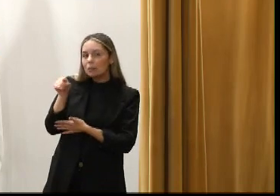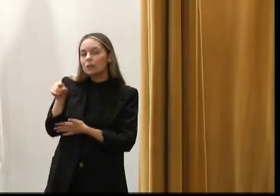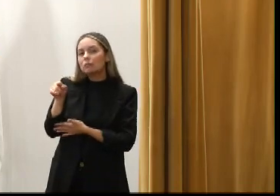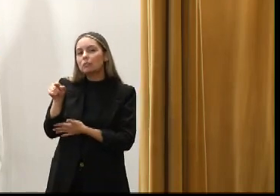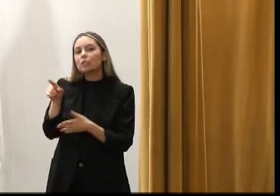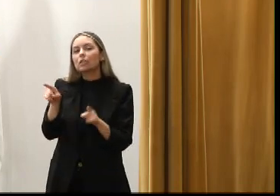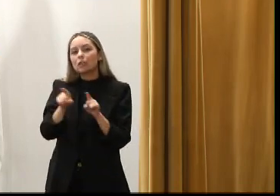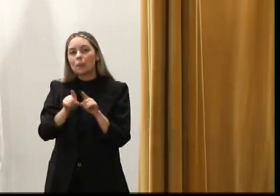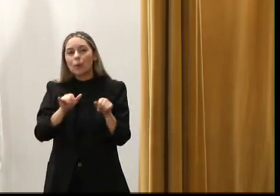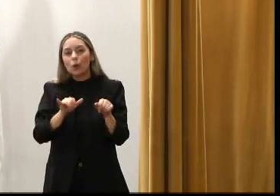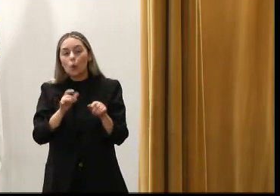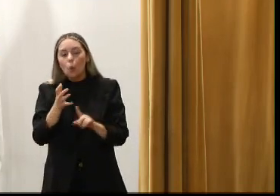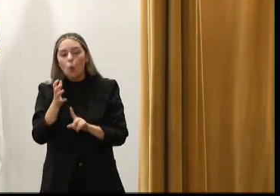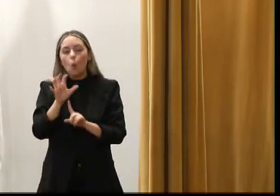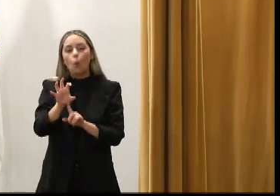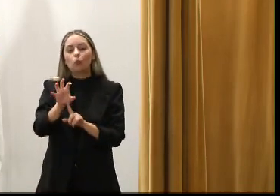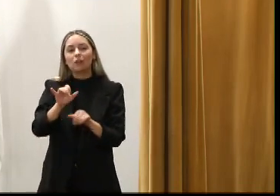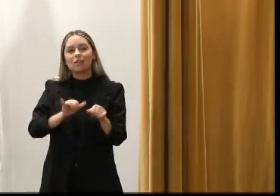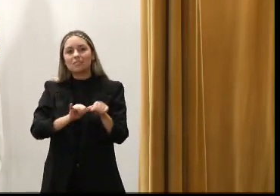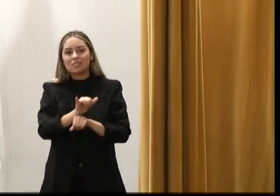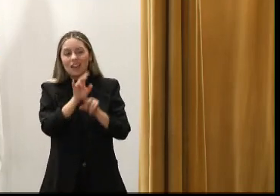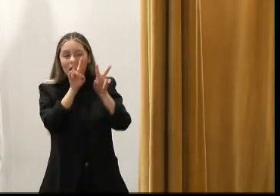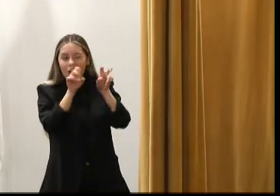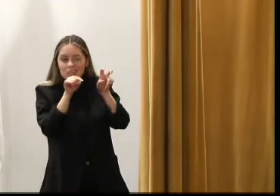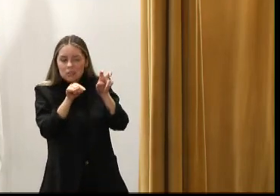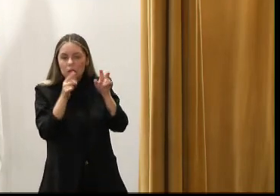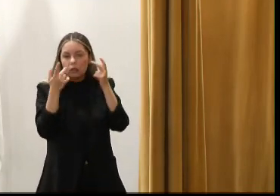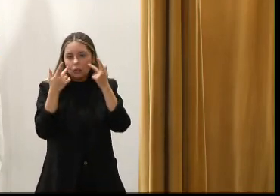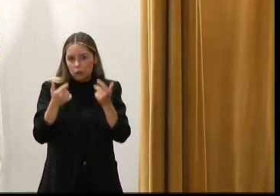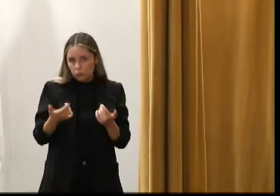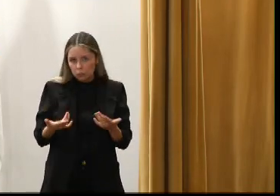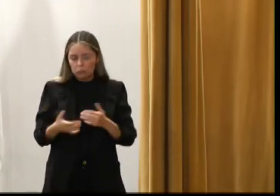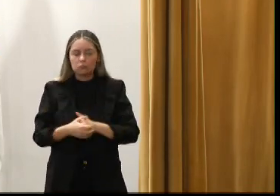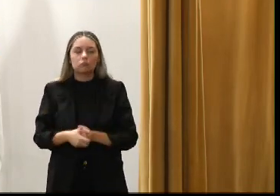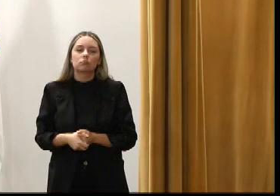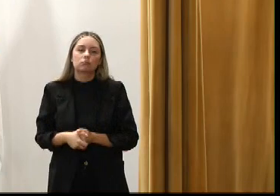combate a desastres, aspas, naturais.